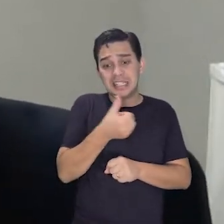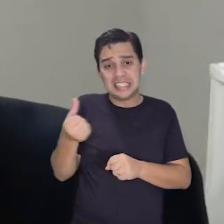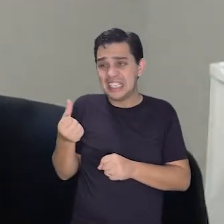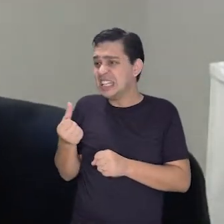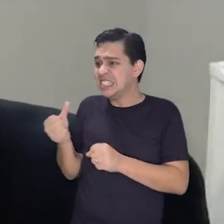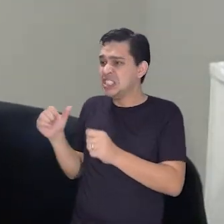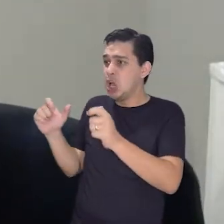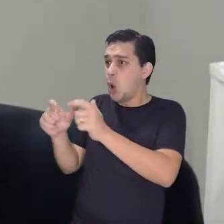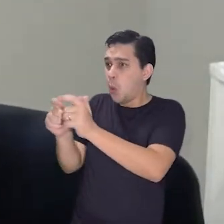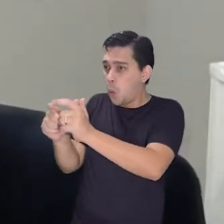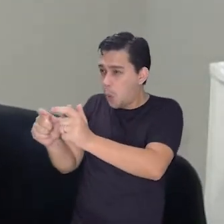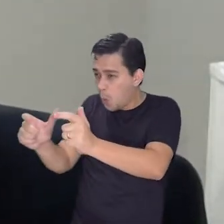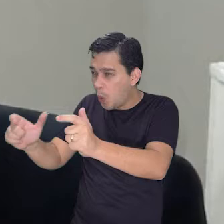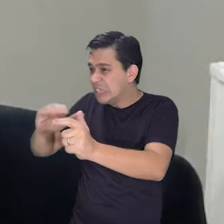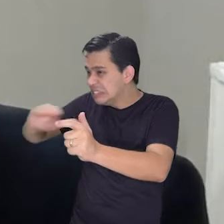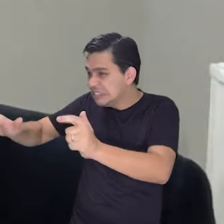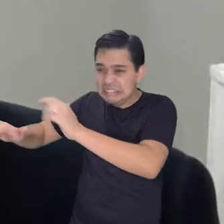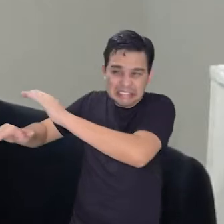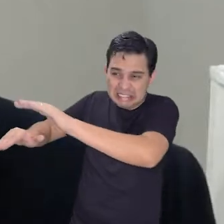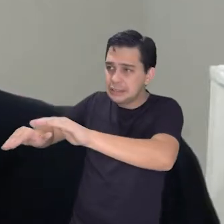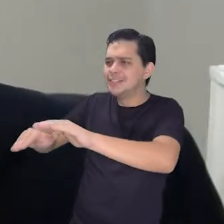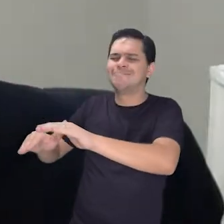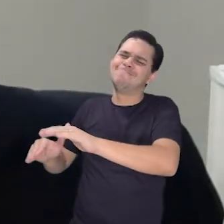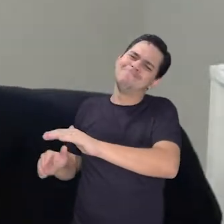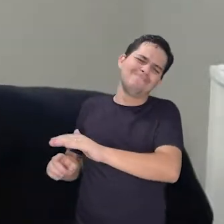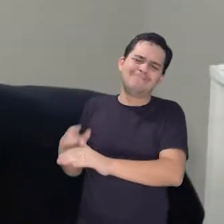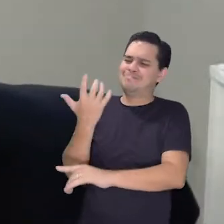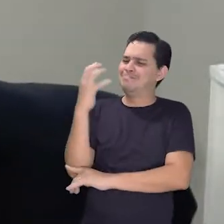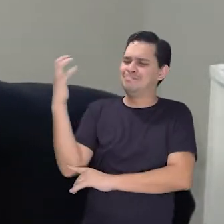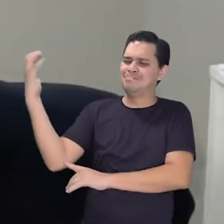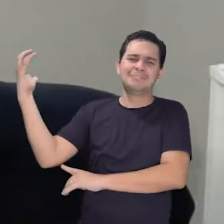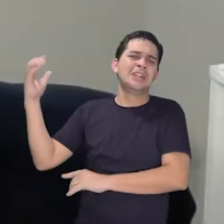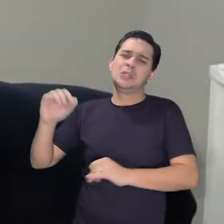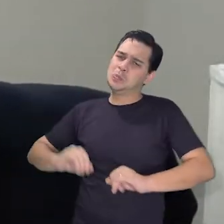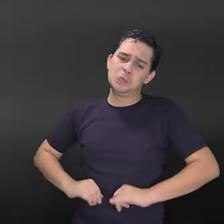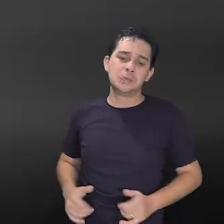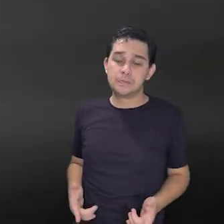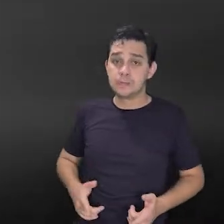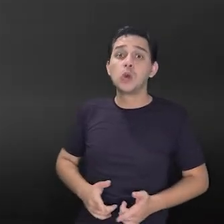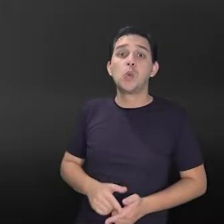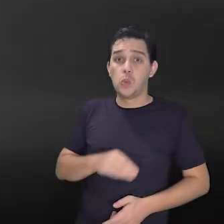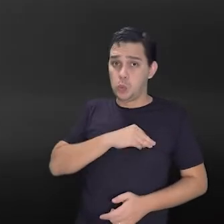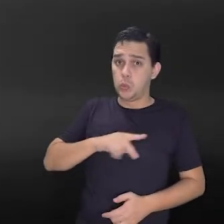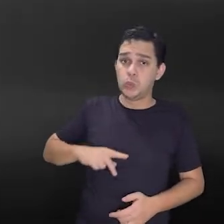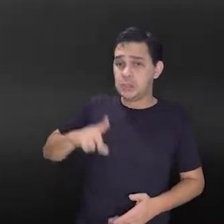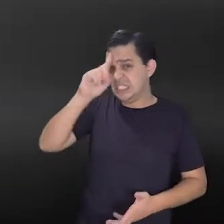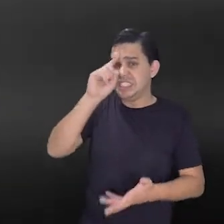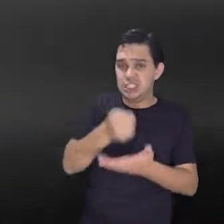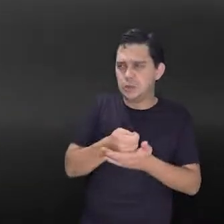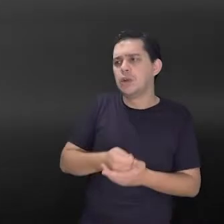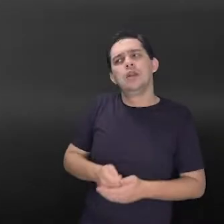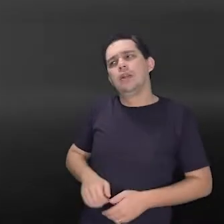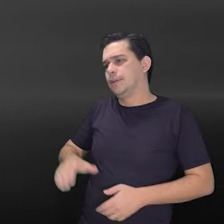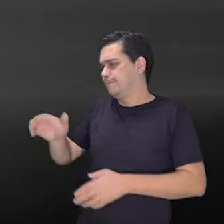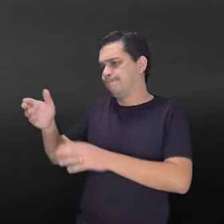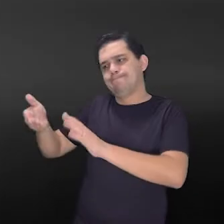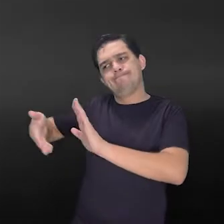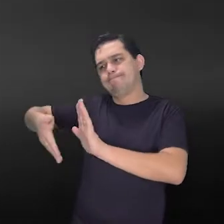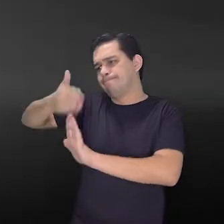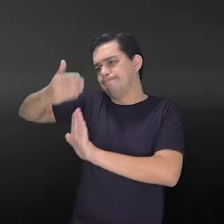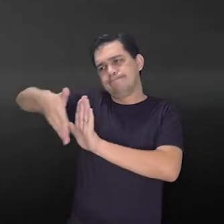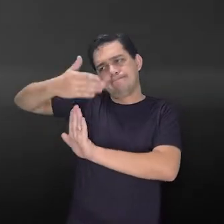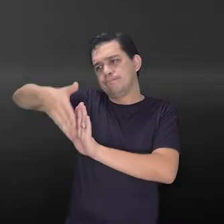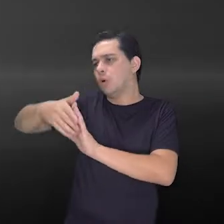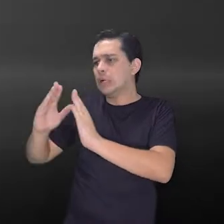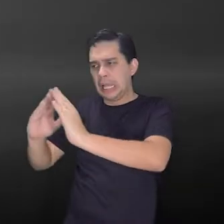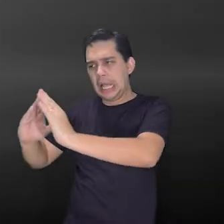2016, as ocupações se intensificaram. Então, o objetivo dessa ação civil pública é retomar aquela área, promover a desocupação